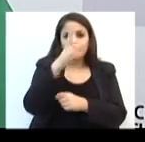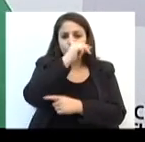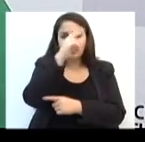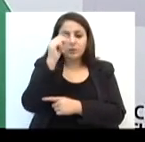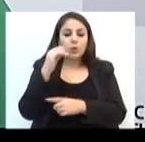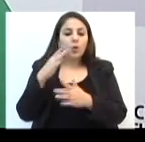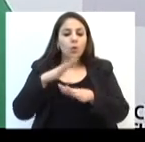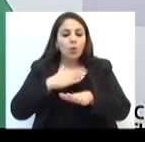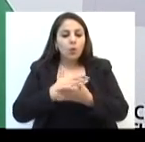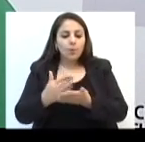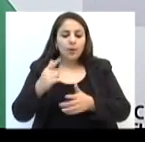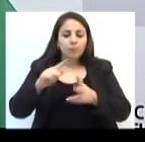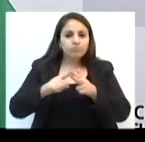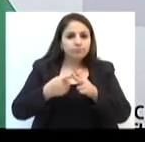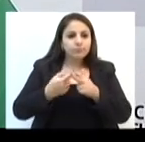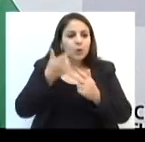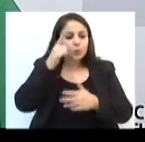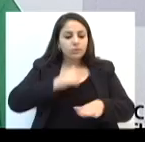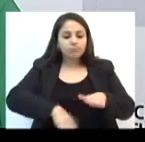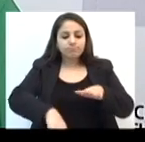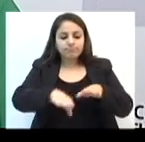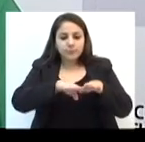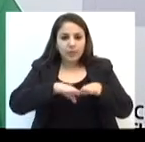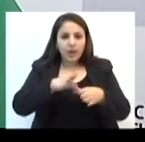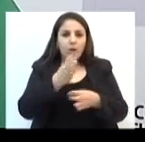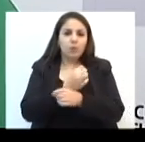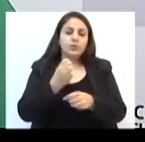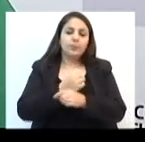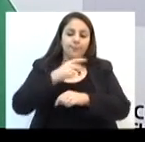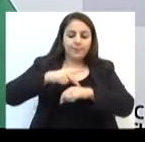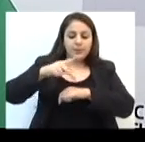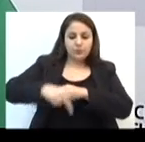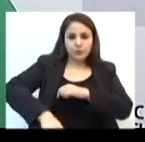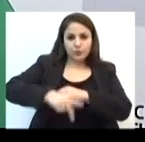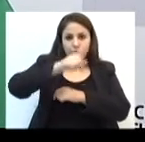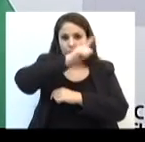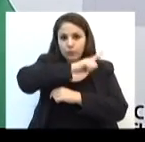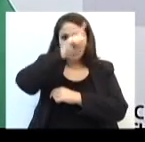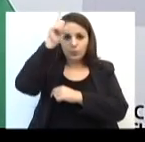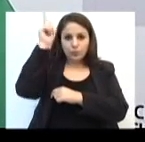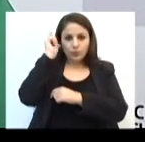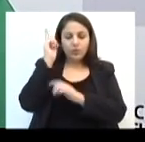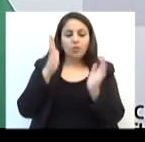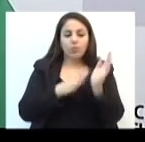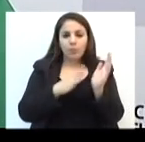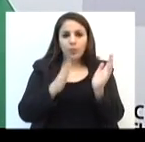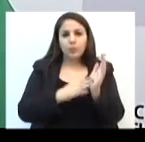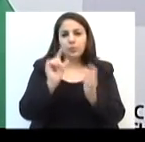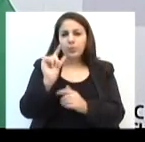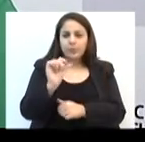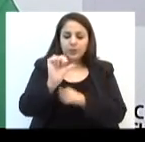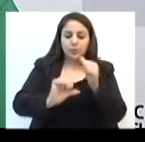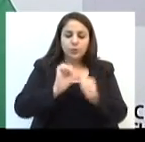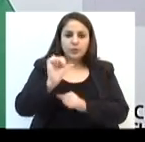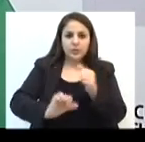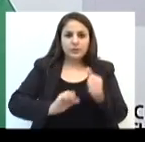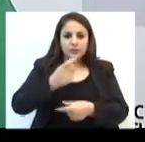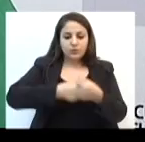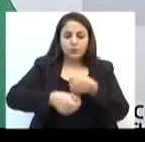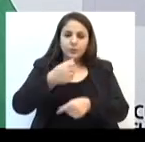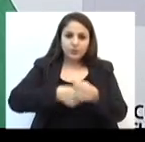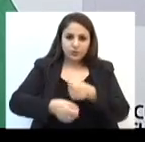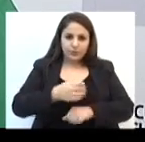começam a fazer ajustes para tentar equilibrar as contas. Em Passo Fundo, o prefeito Luciano Azevedo propôs uma